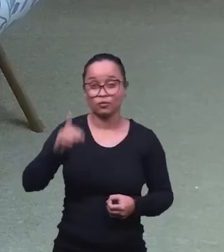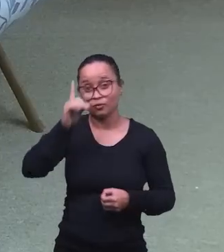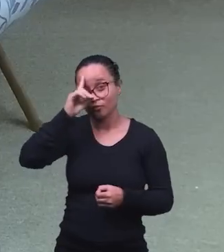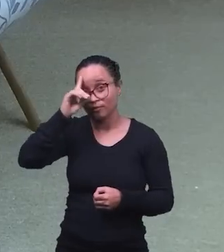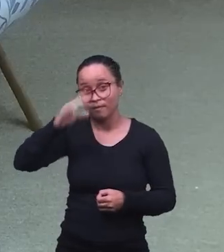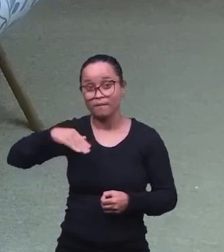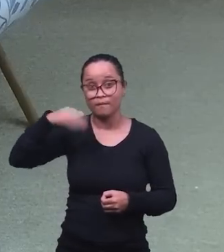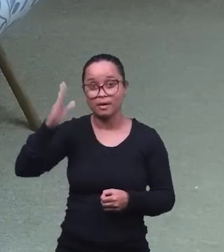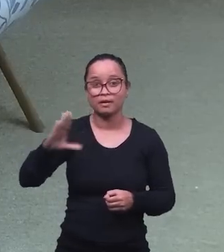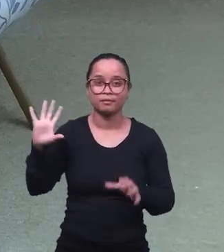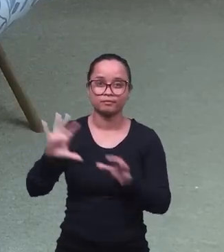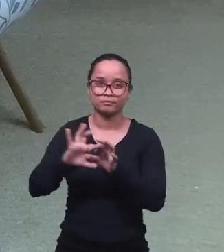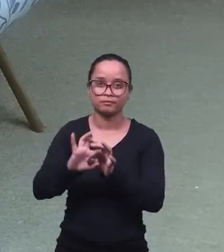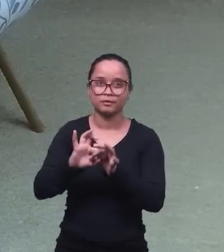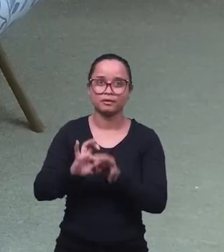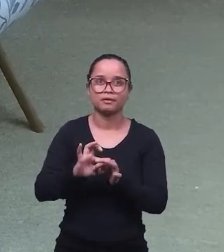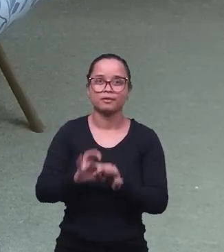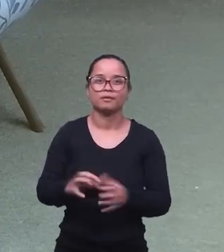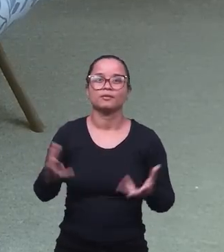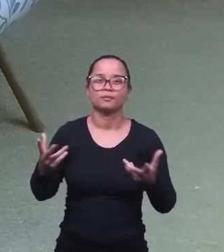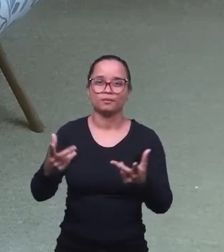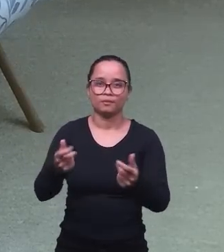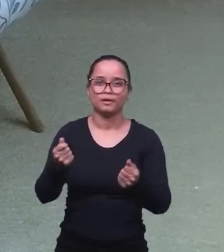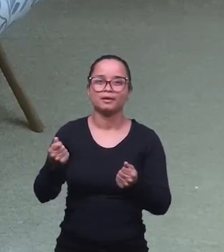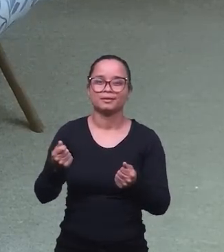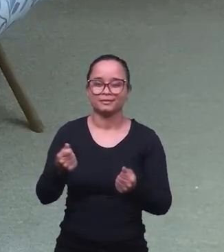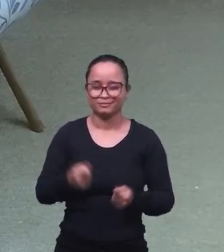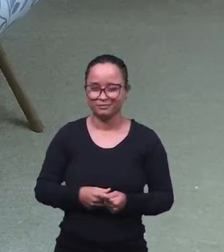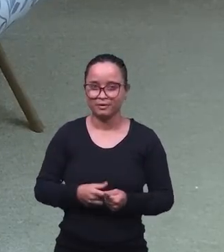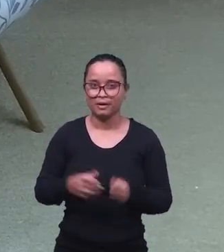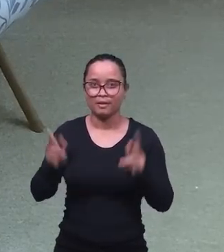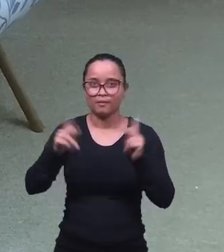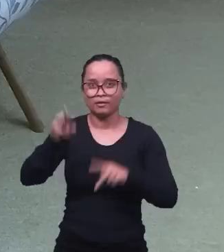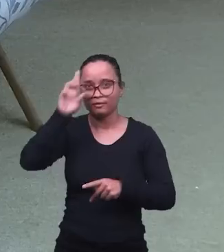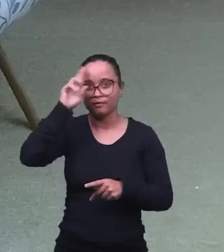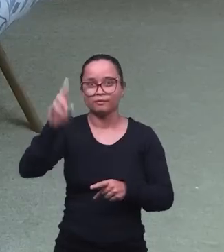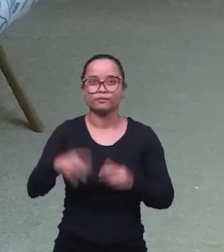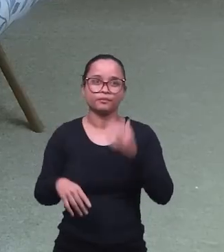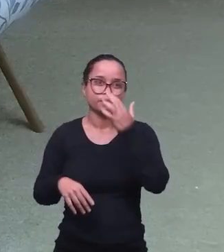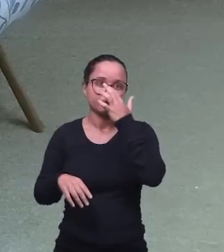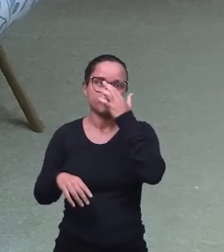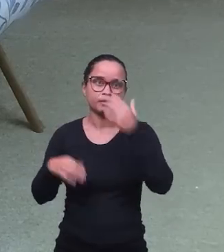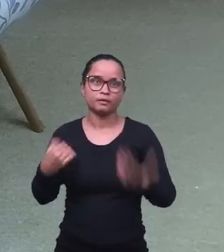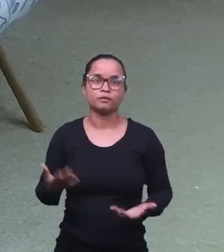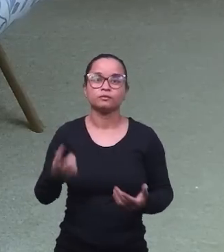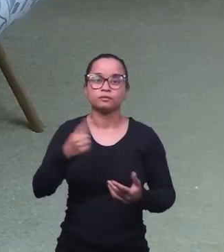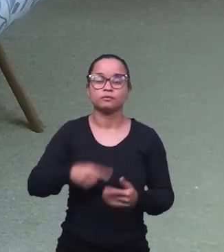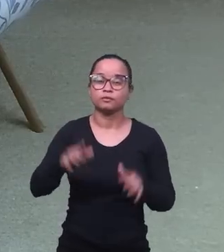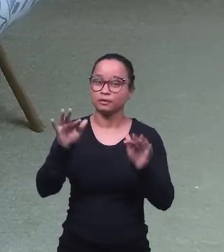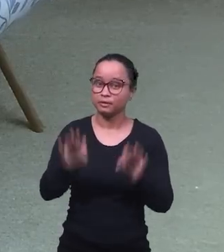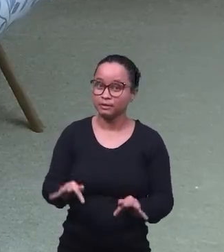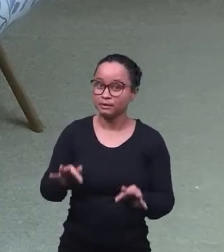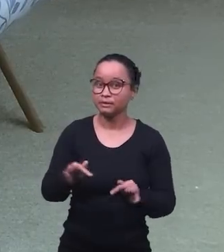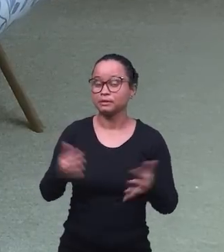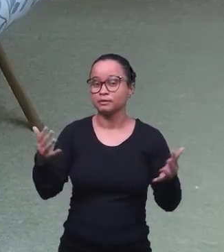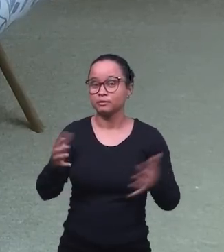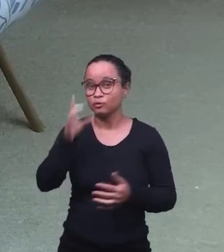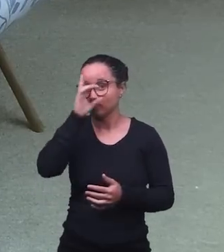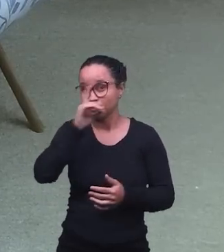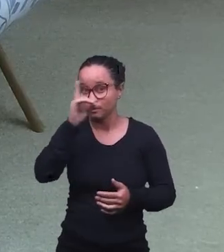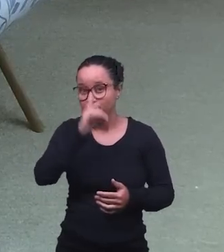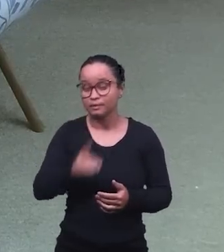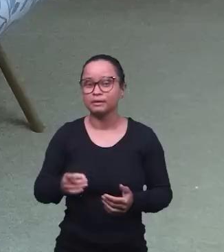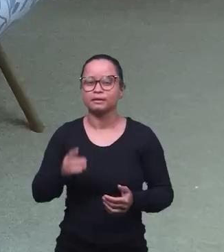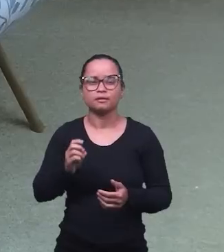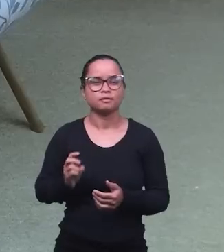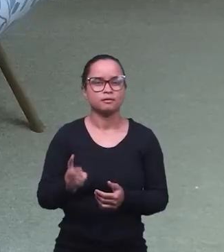dia mais possamos estar integrados nessa obra maravilhosa. Amém. A né? paz do Senhor, A pastor. paz do Senhor. Meus irmãos, vamos terminando aqui a nossa edição desse